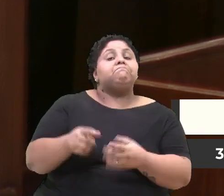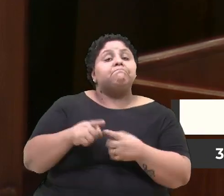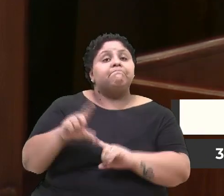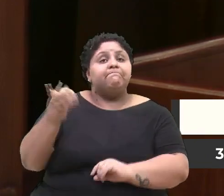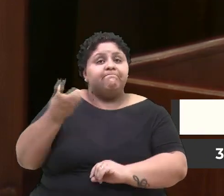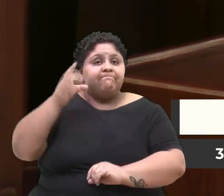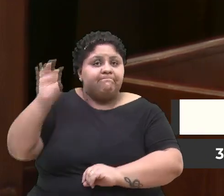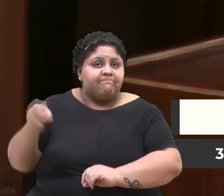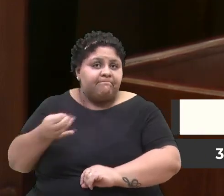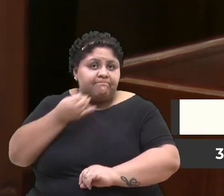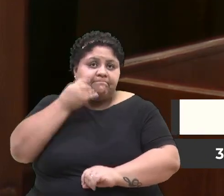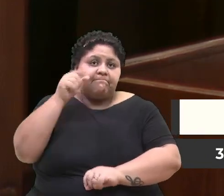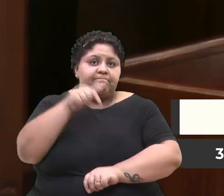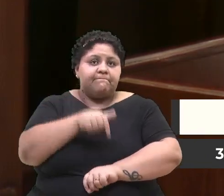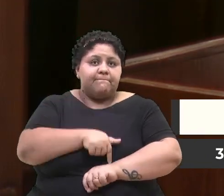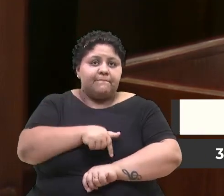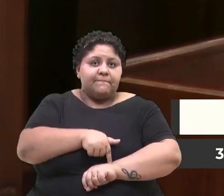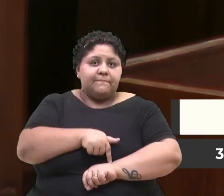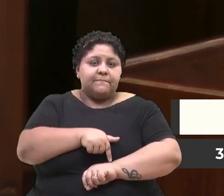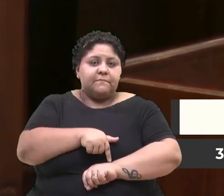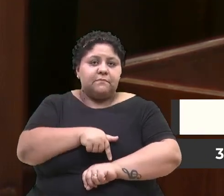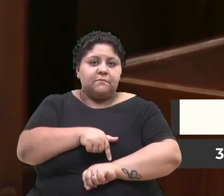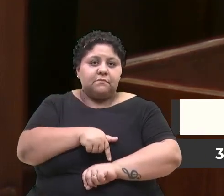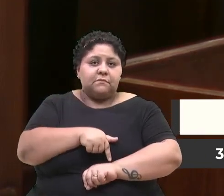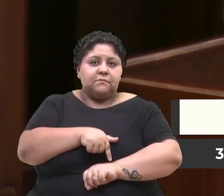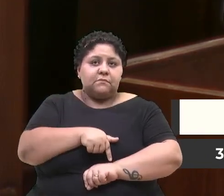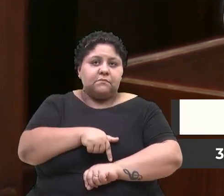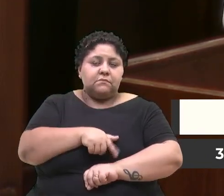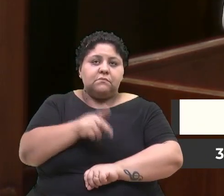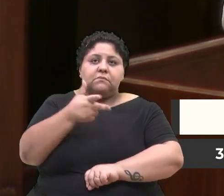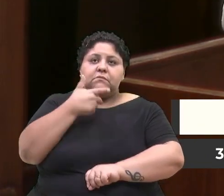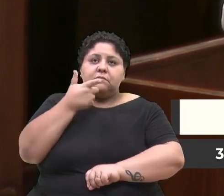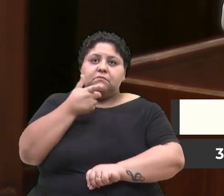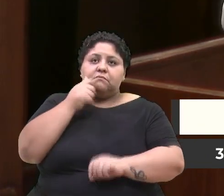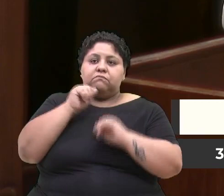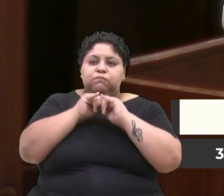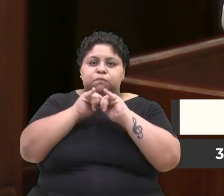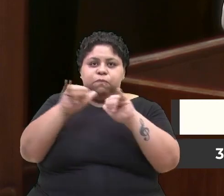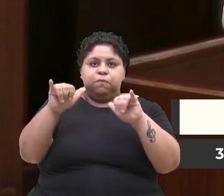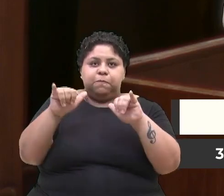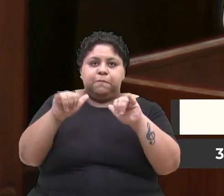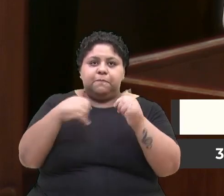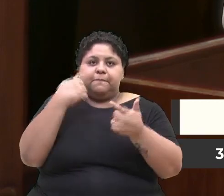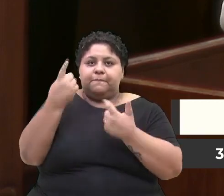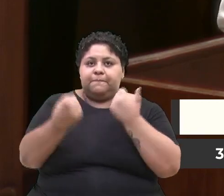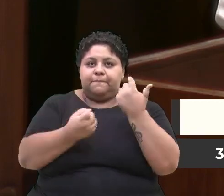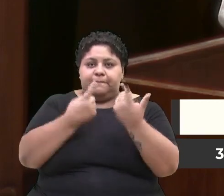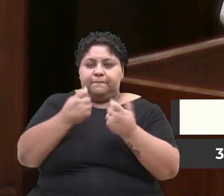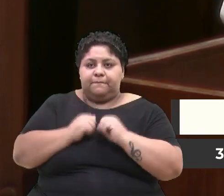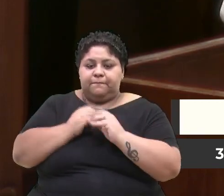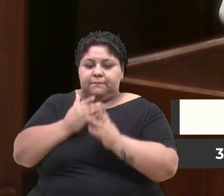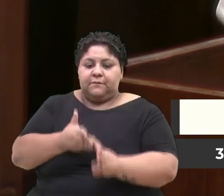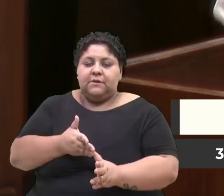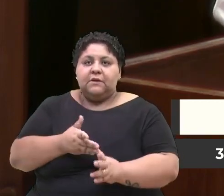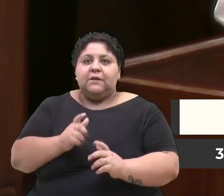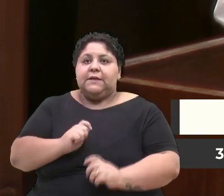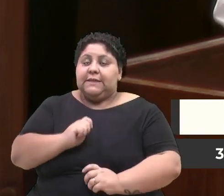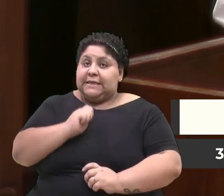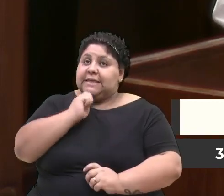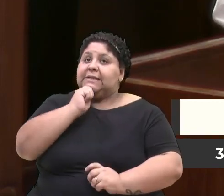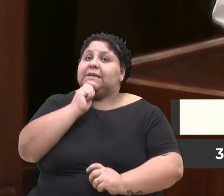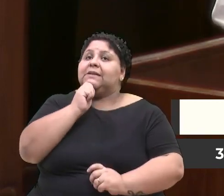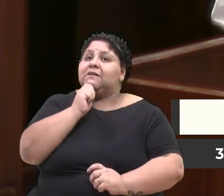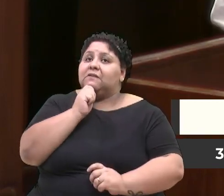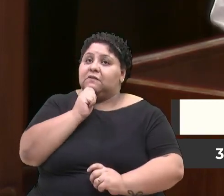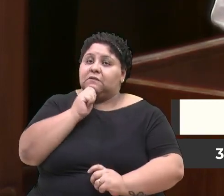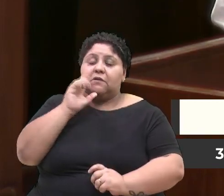aproveitar esse momento para colocar e divulgar aqui algumas atividades que ainda acontecerão